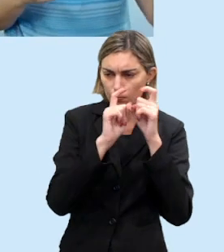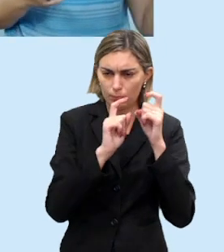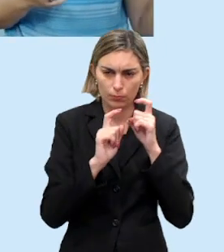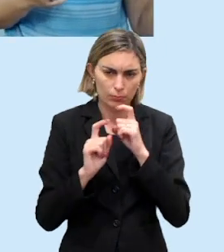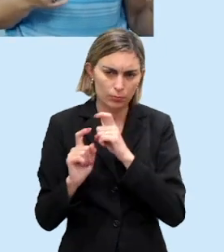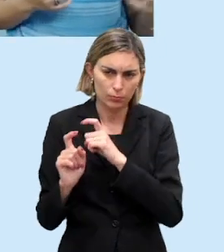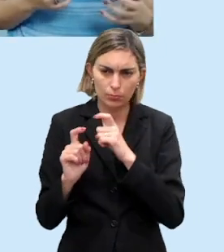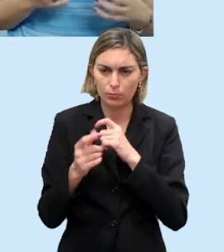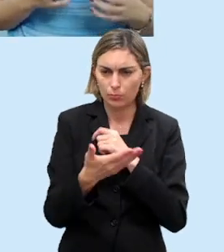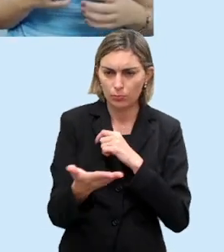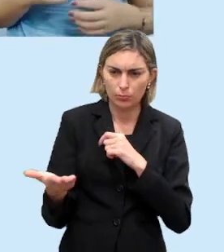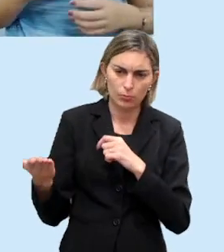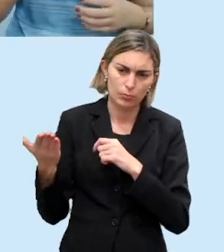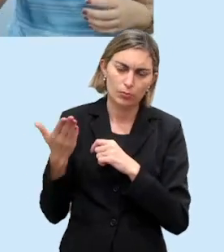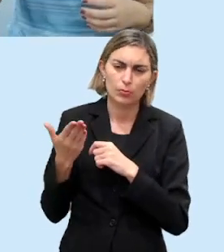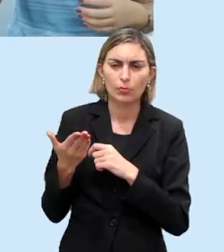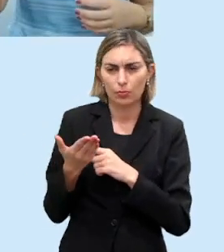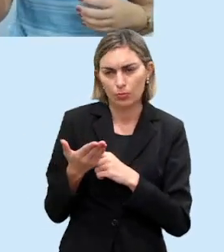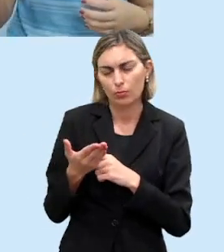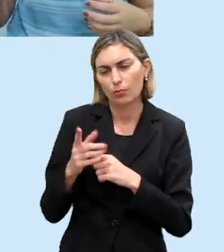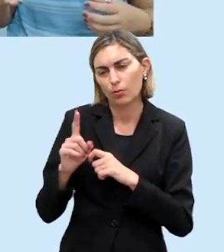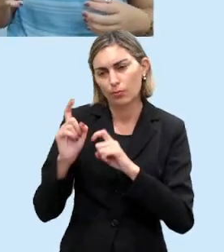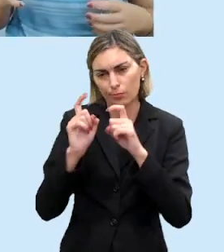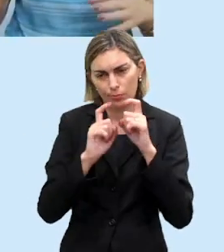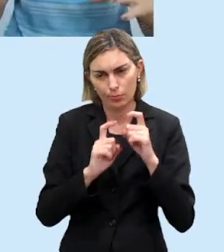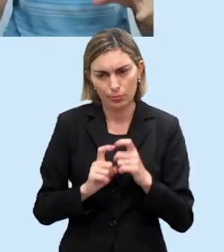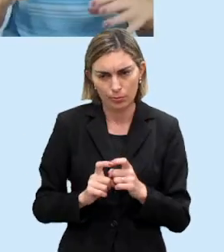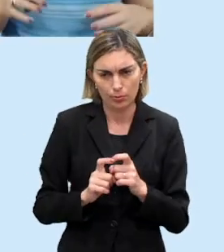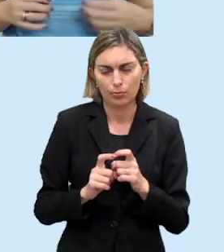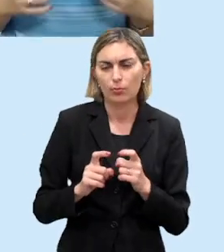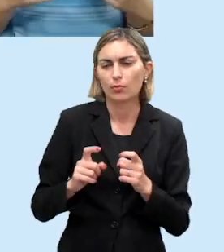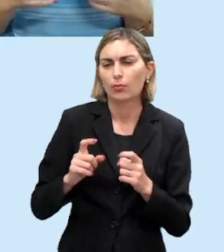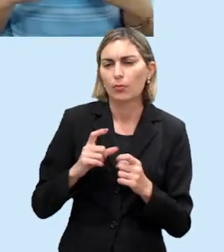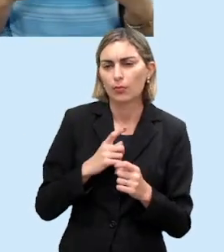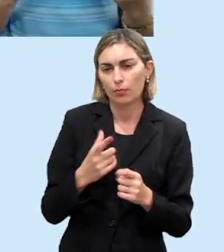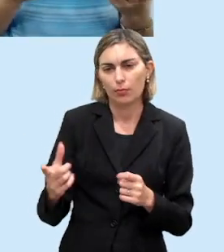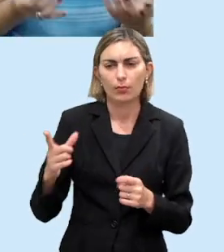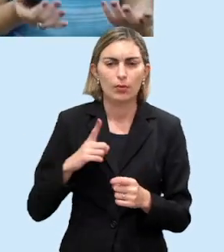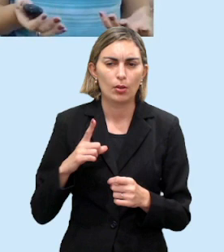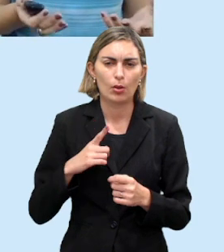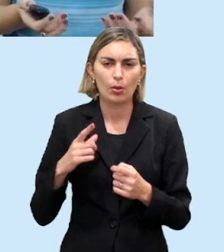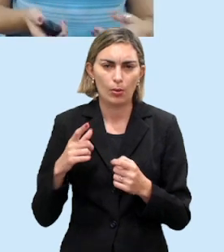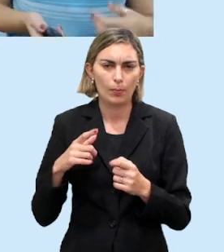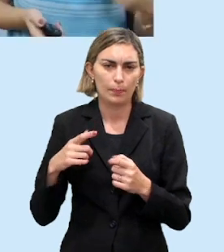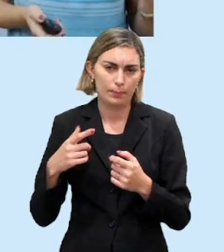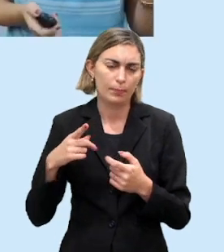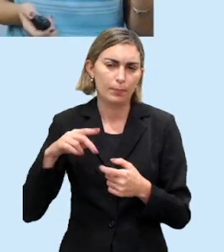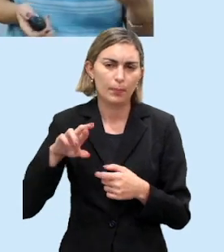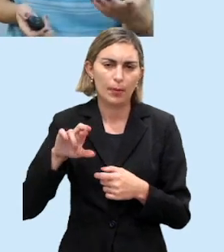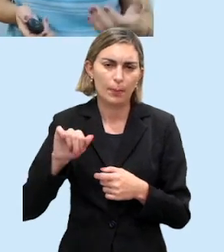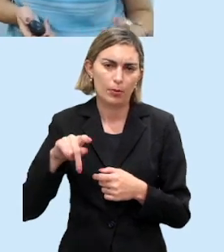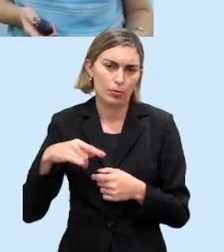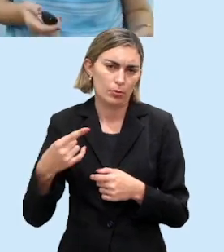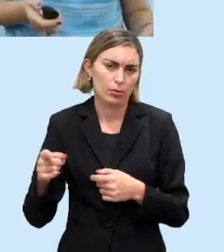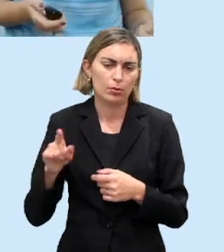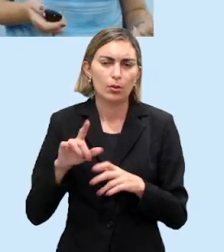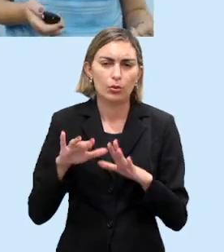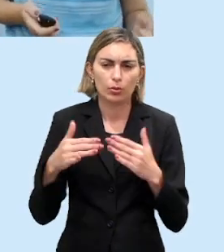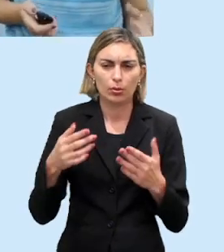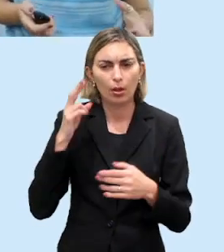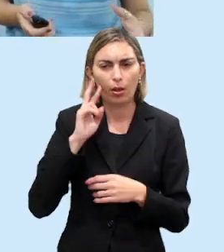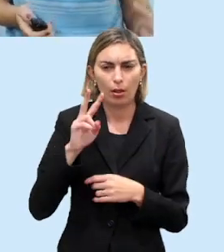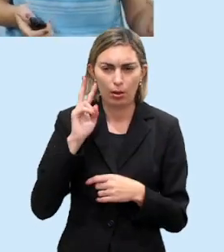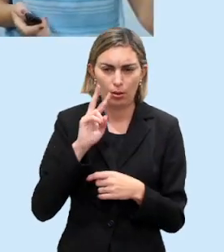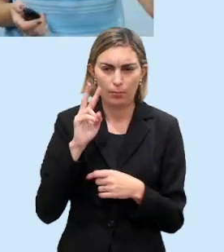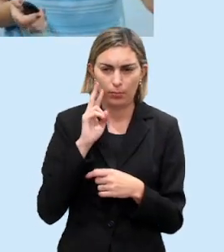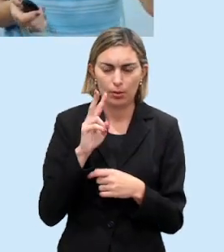lá naquele sujeito, não é, articular os predicados para que a gente tenha uma proposição. Então aqui, relembrando um pouco,